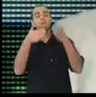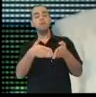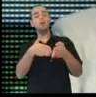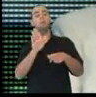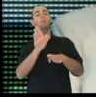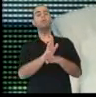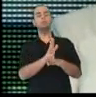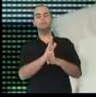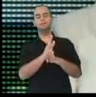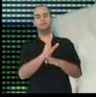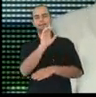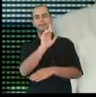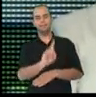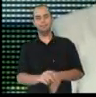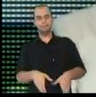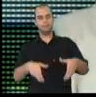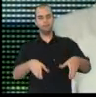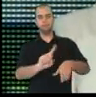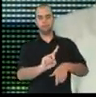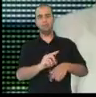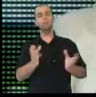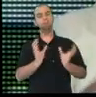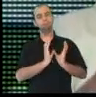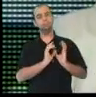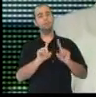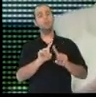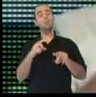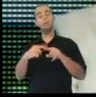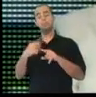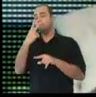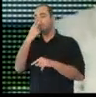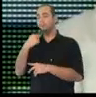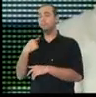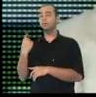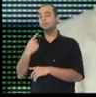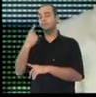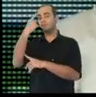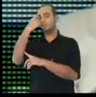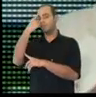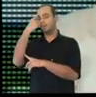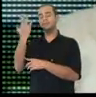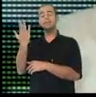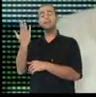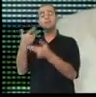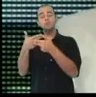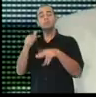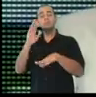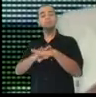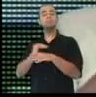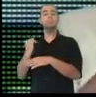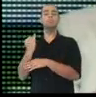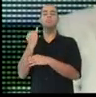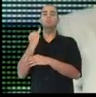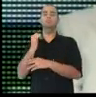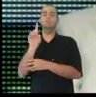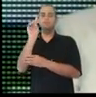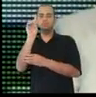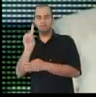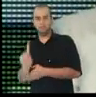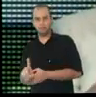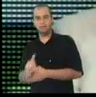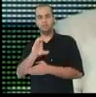para nós, isso integra um dos princípios fundamentais dos direitos